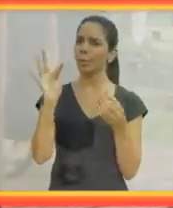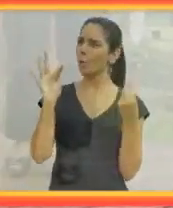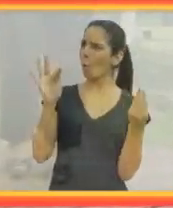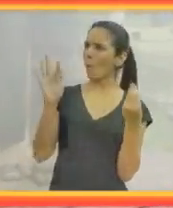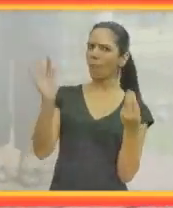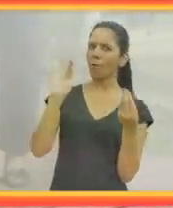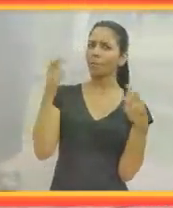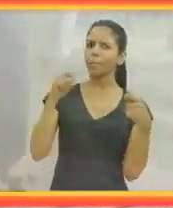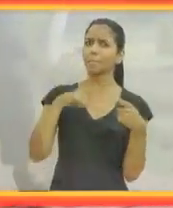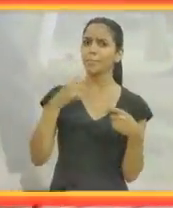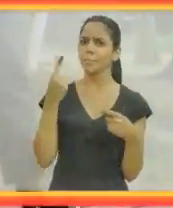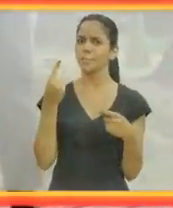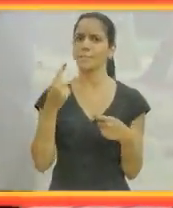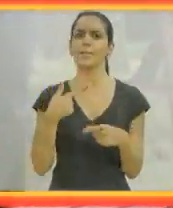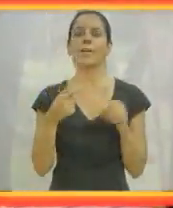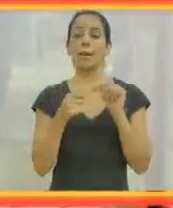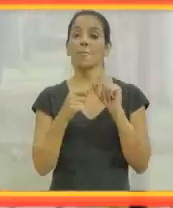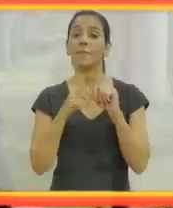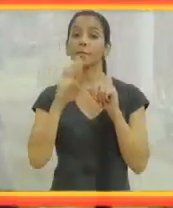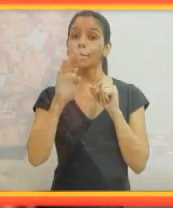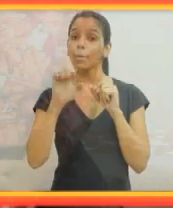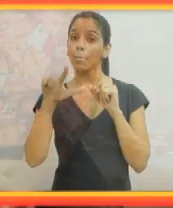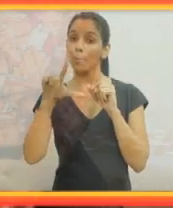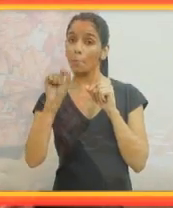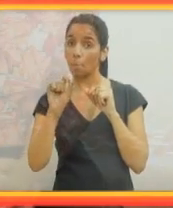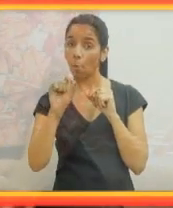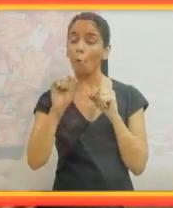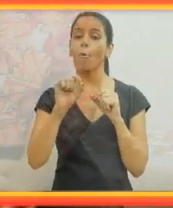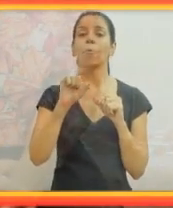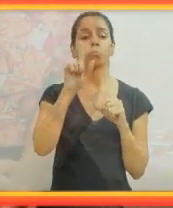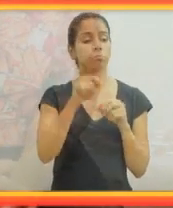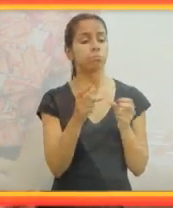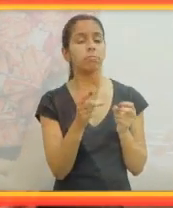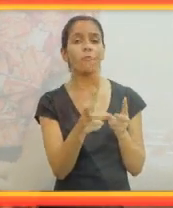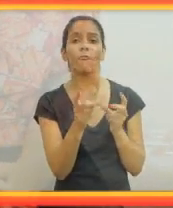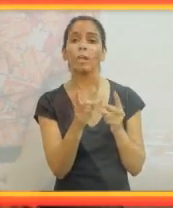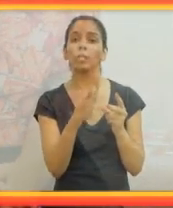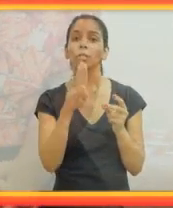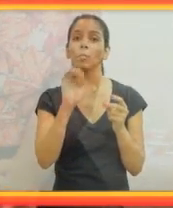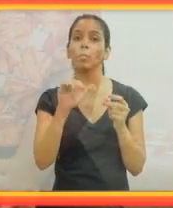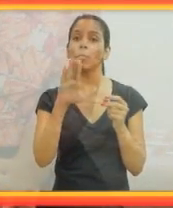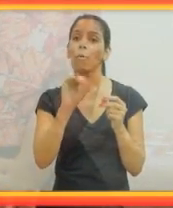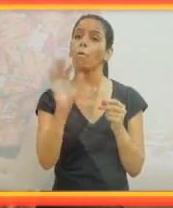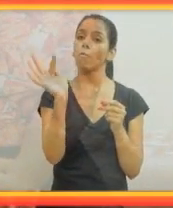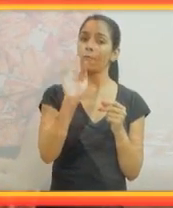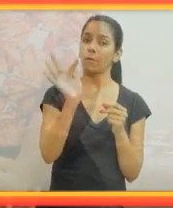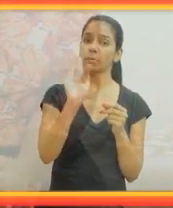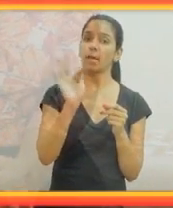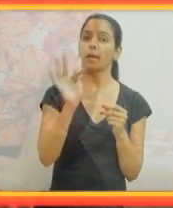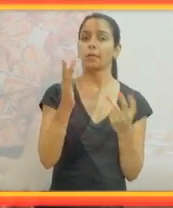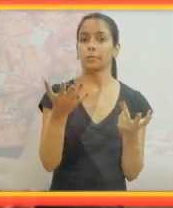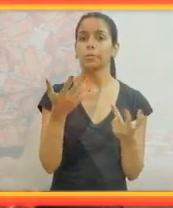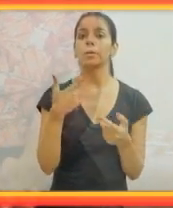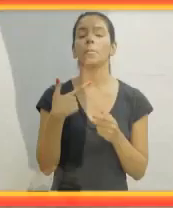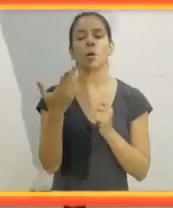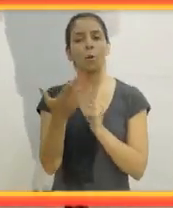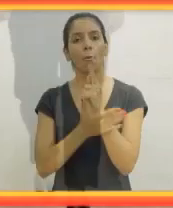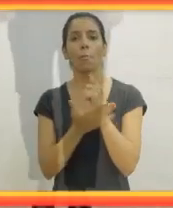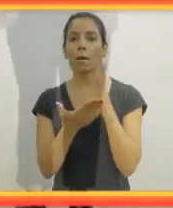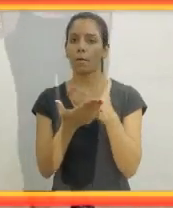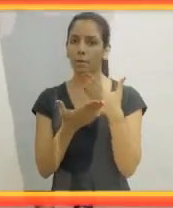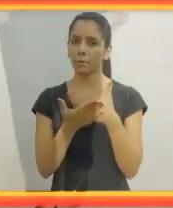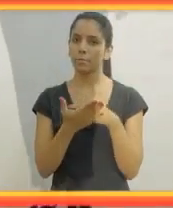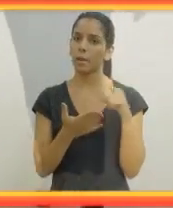Como faculdade? Tem que ter dinheiro. Ela fazia bolo, né? E vendia o bolo na faculdade para comprar